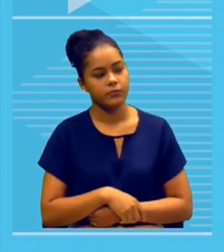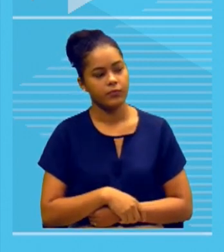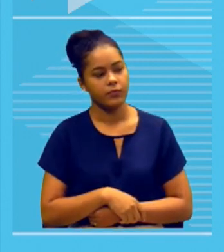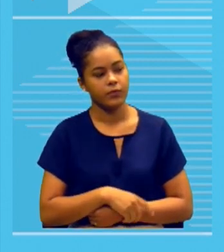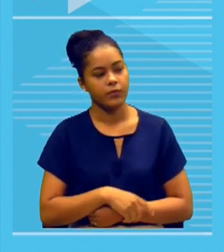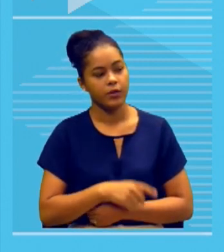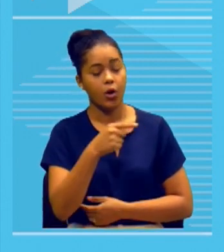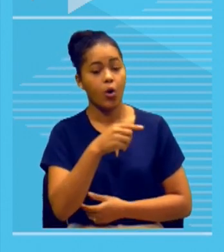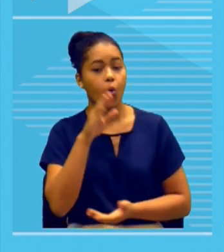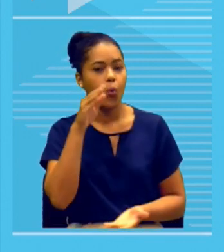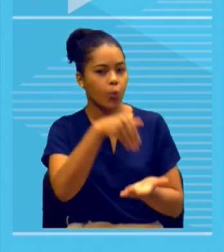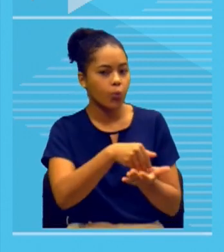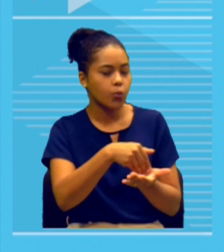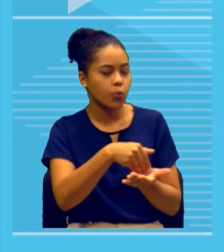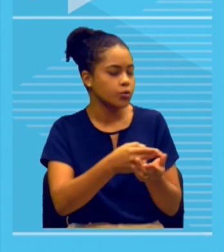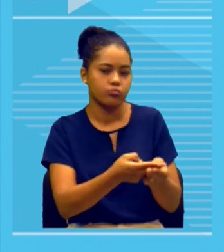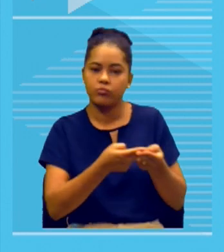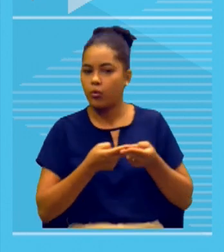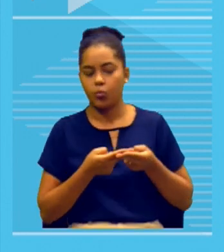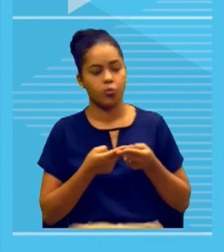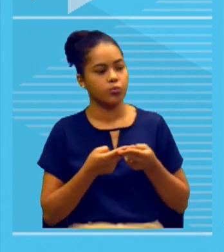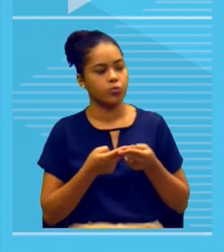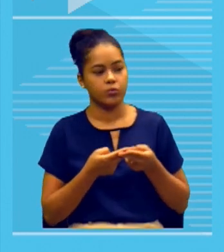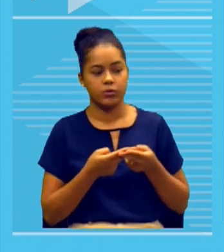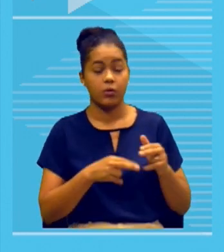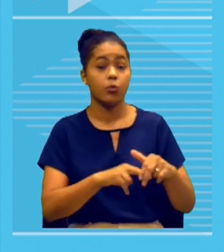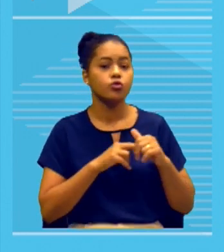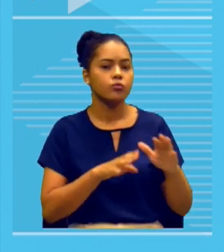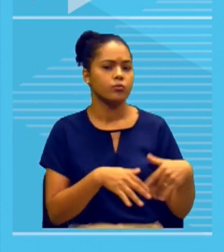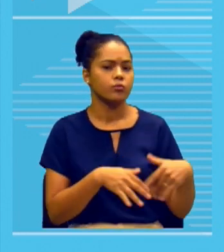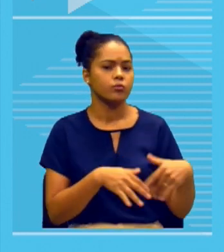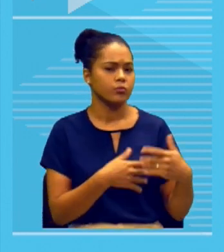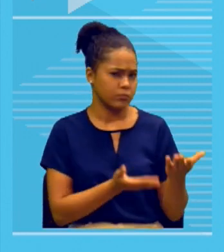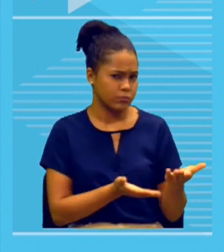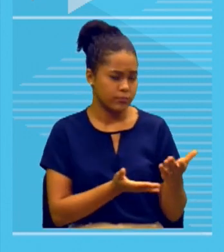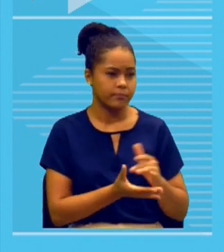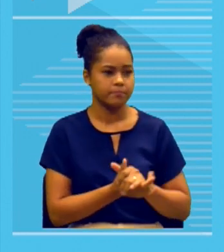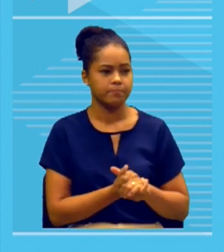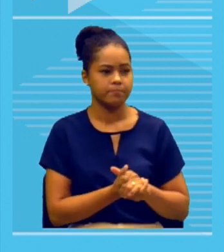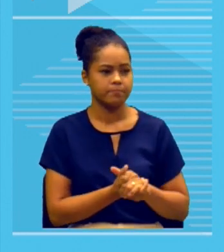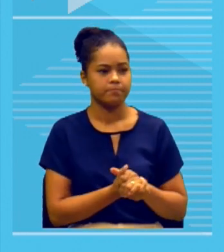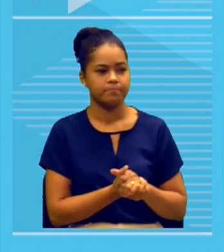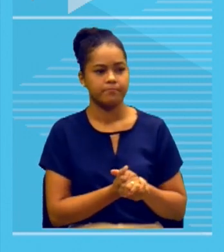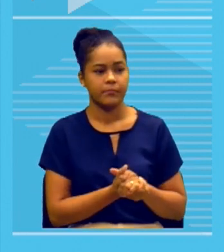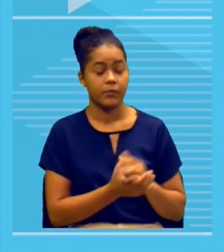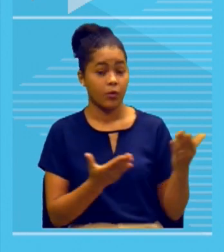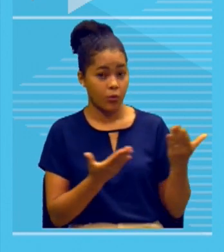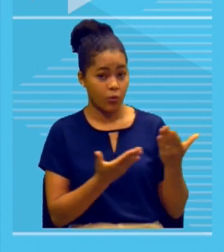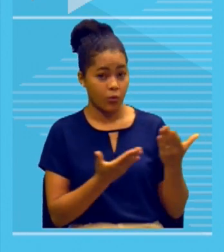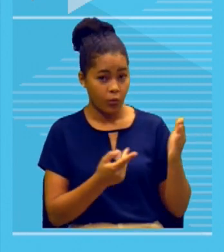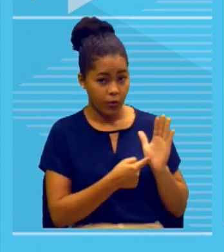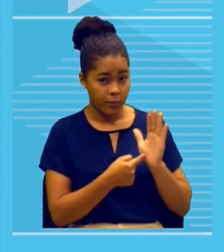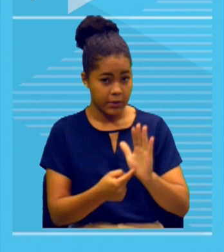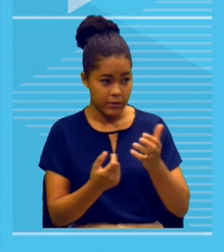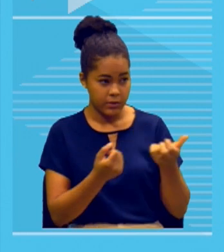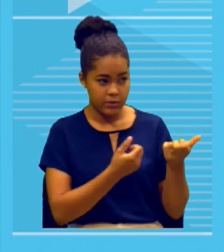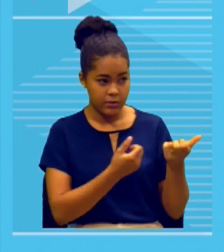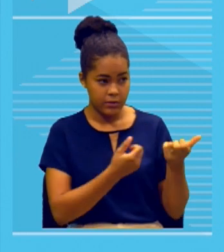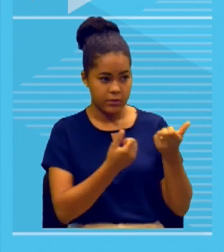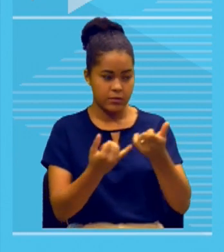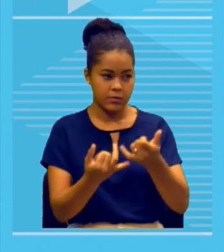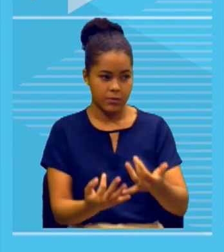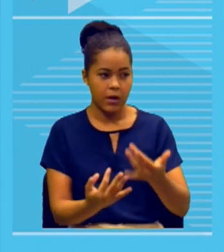você não vai usar né Por que que você não vai usar vou botar na mesma cor azul